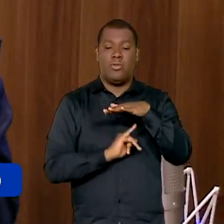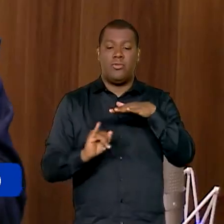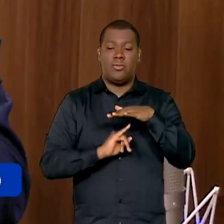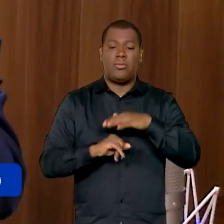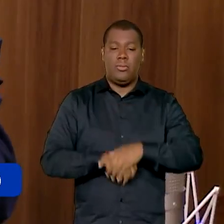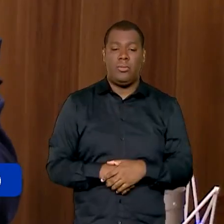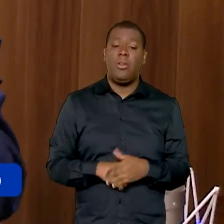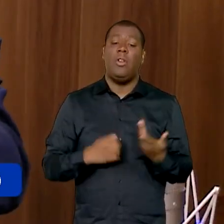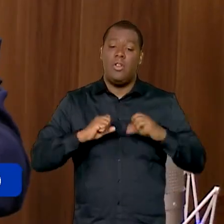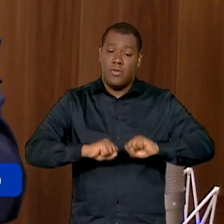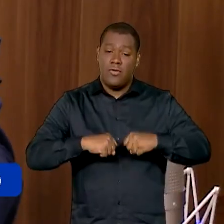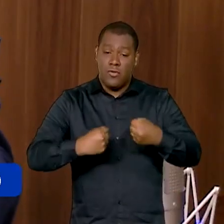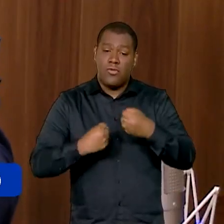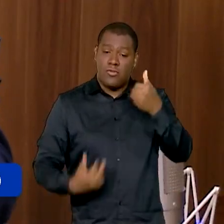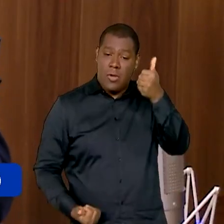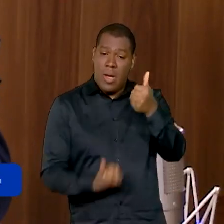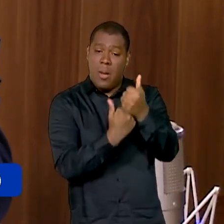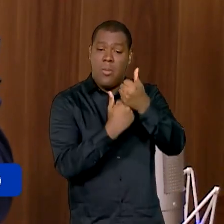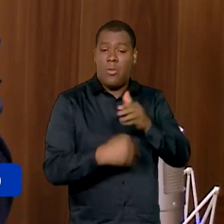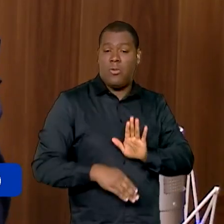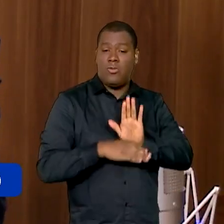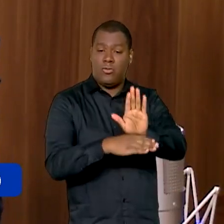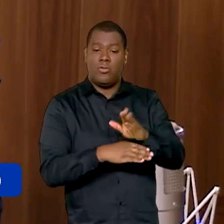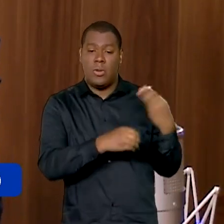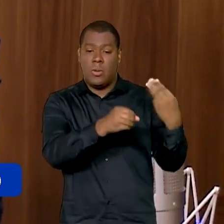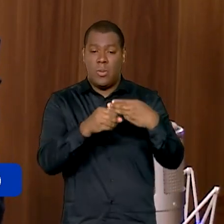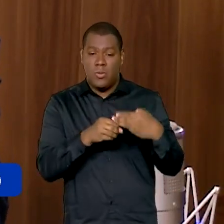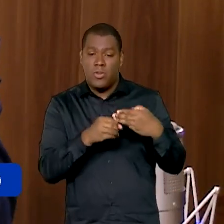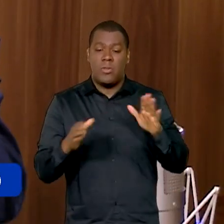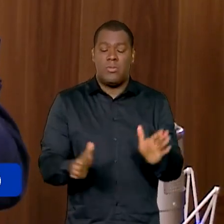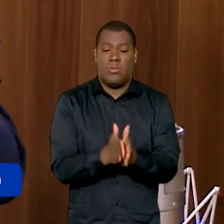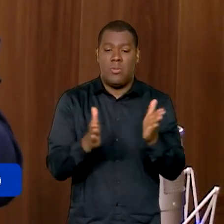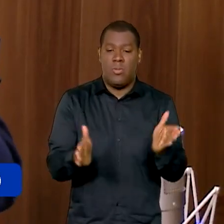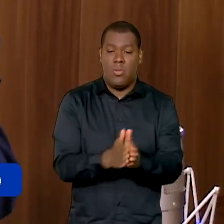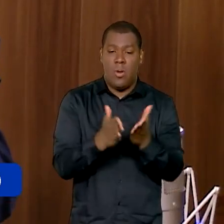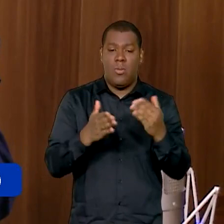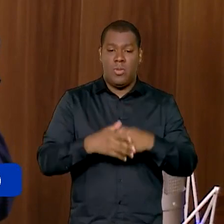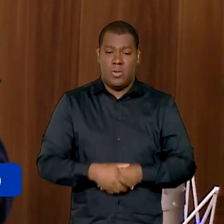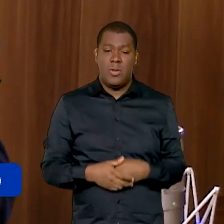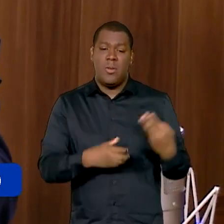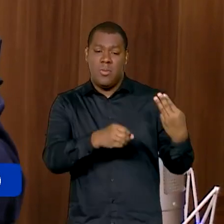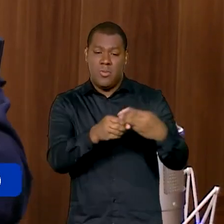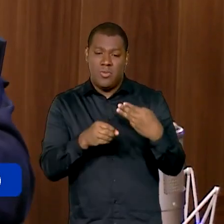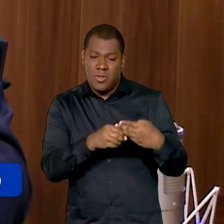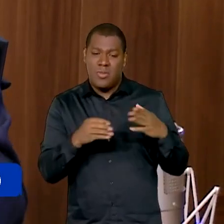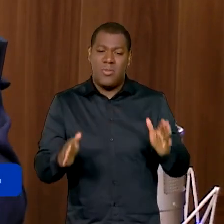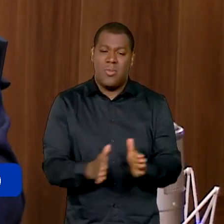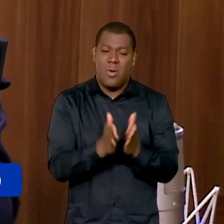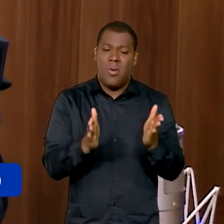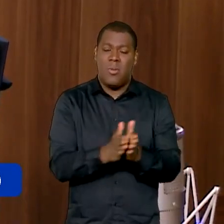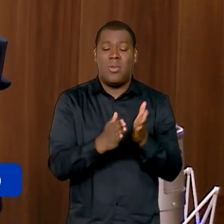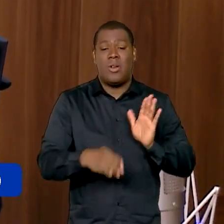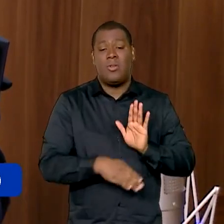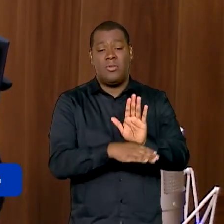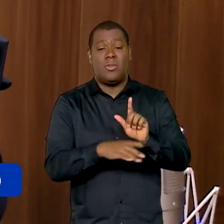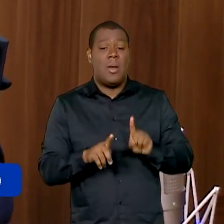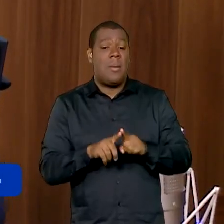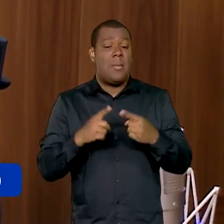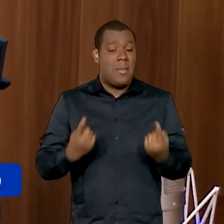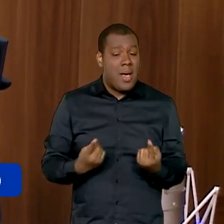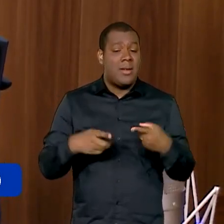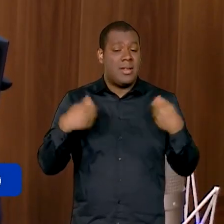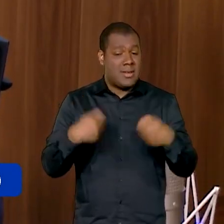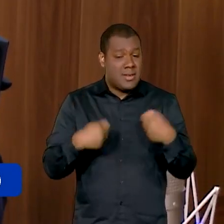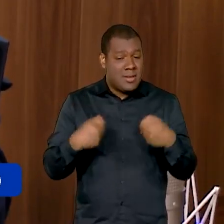um apoio, uma ajuda àqueles municípios mais carentes, que têm baixa arrecadação, mas também cuidar do bolso